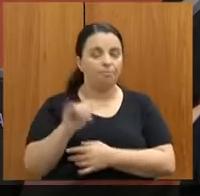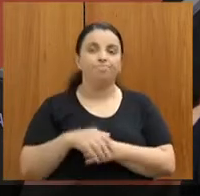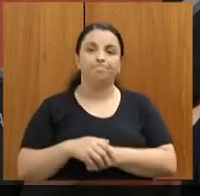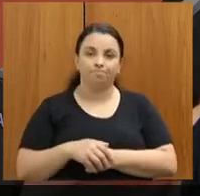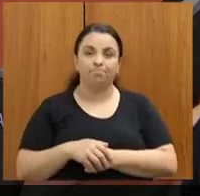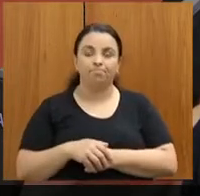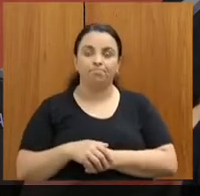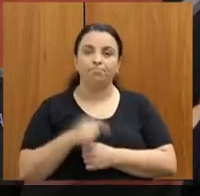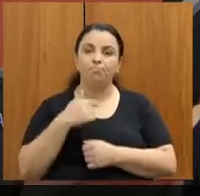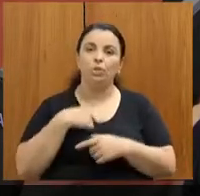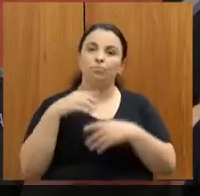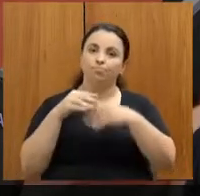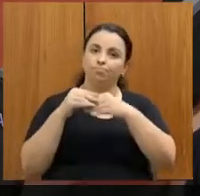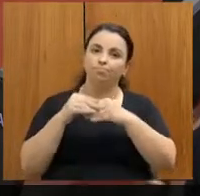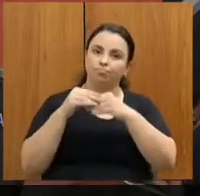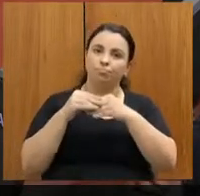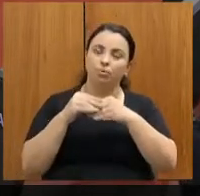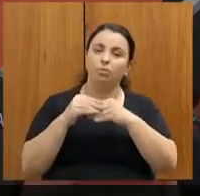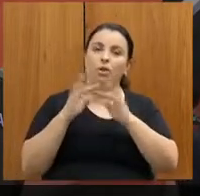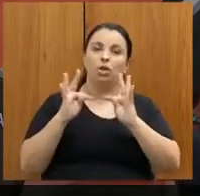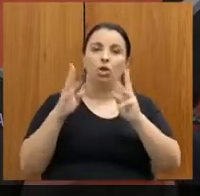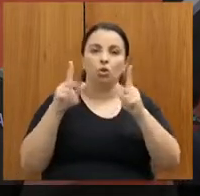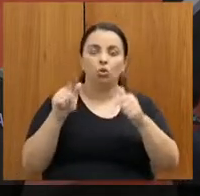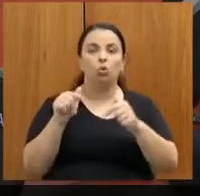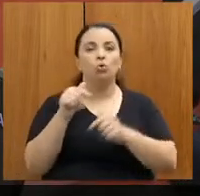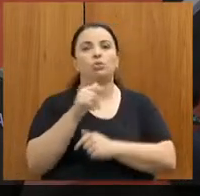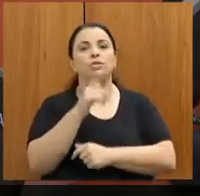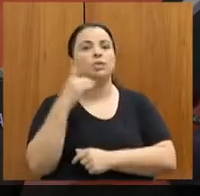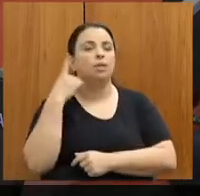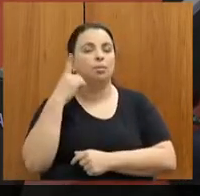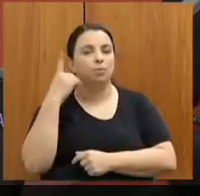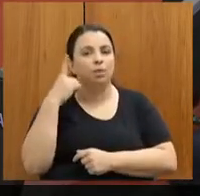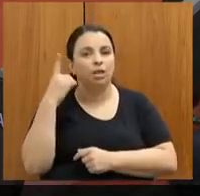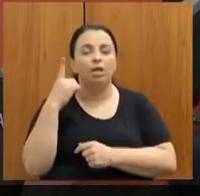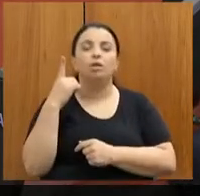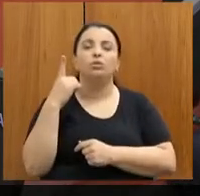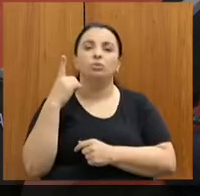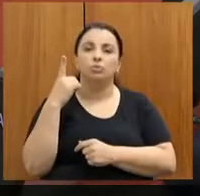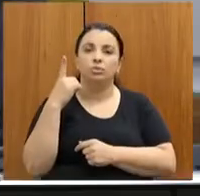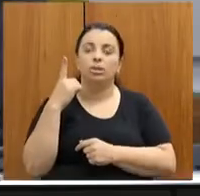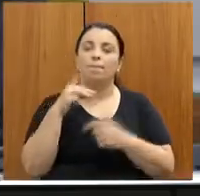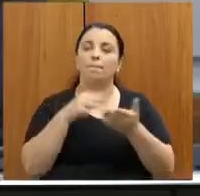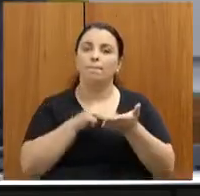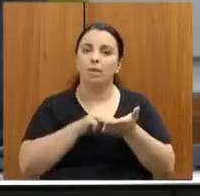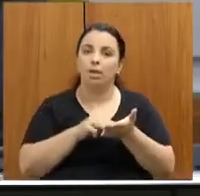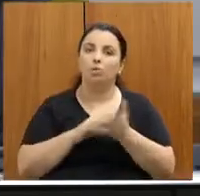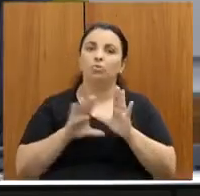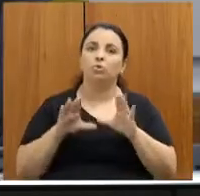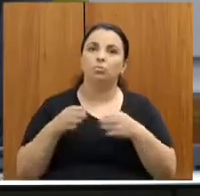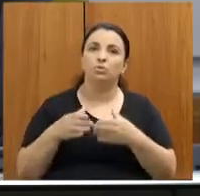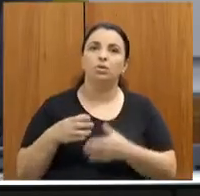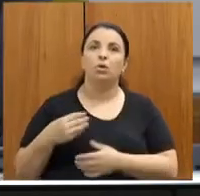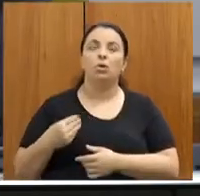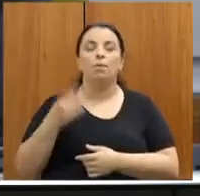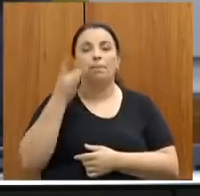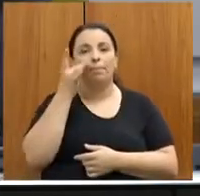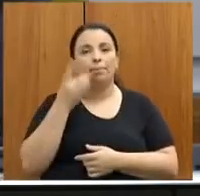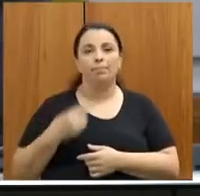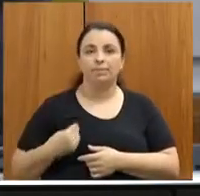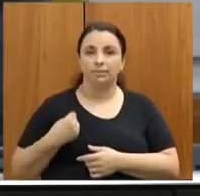pessoa de vossa excelência eu quero cumprimentar todos os nossos deputados deputados membros de comissão por exemplo se que